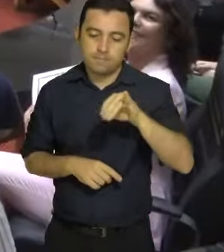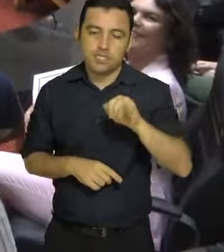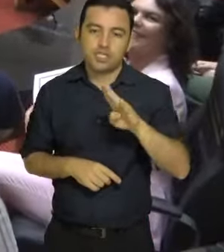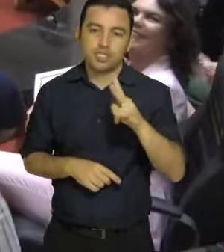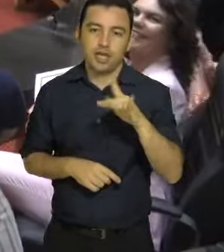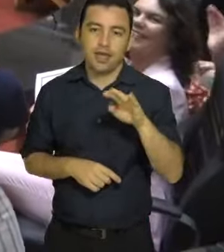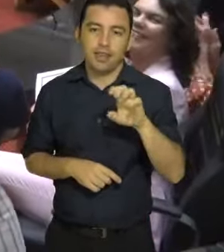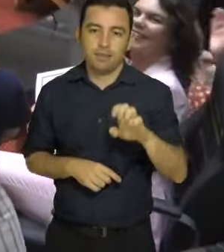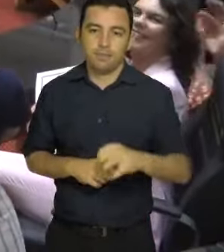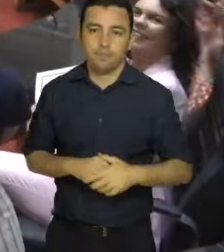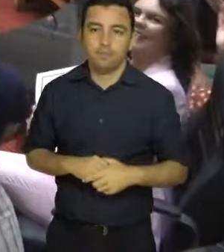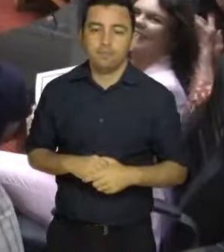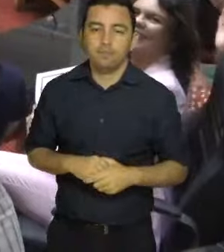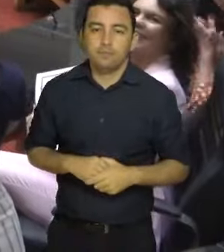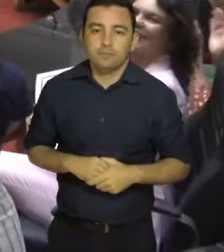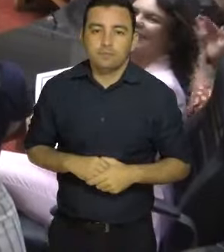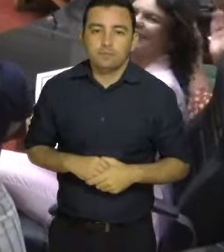Guizzo.